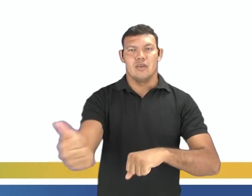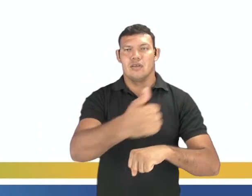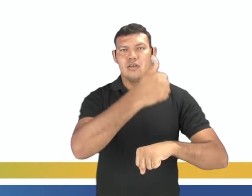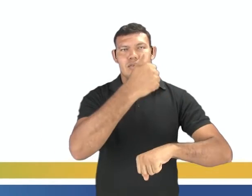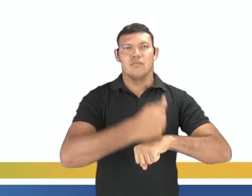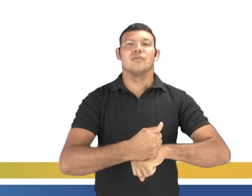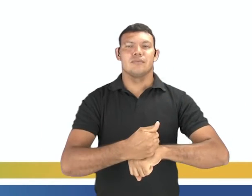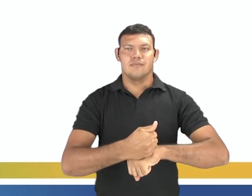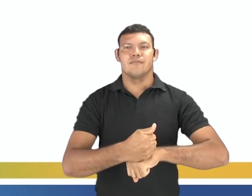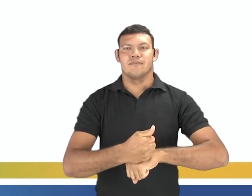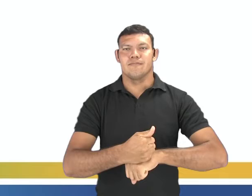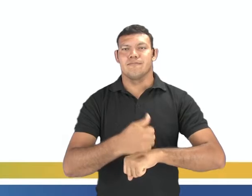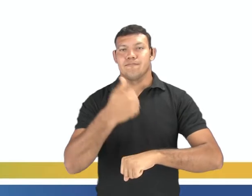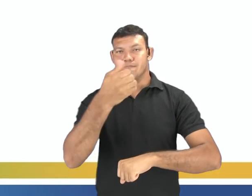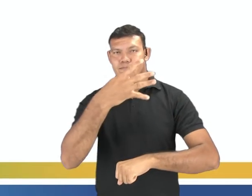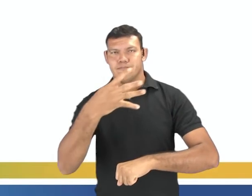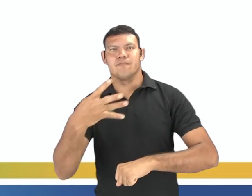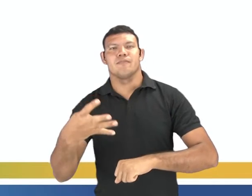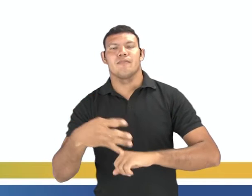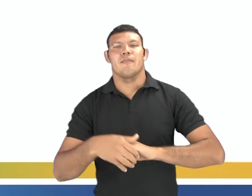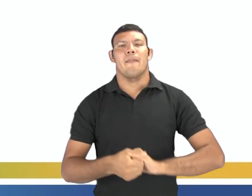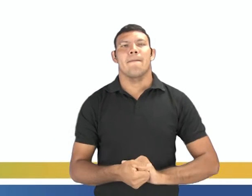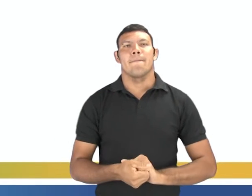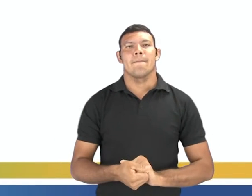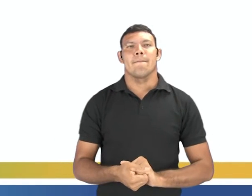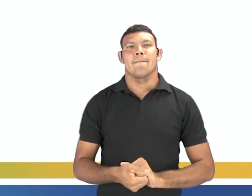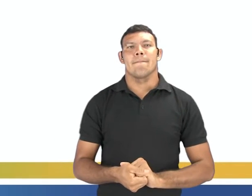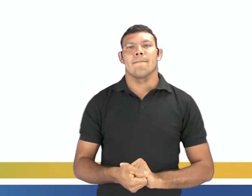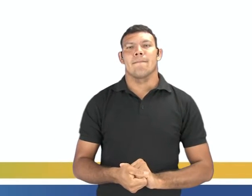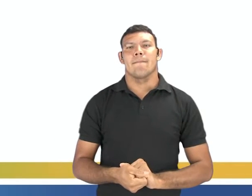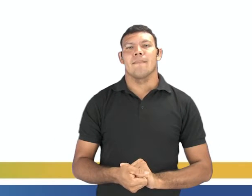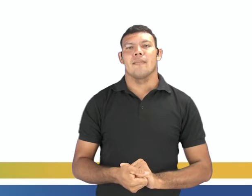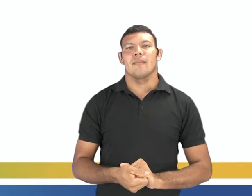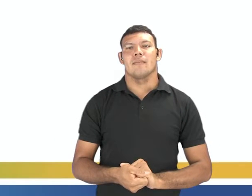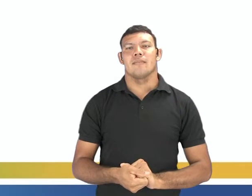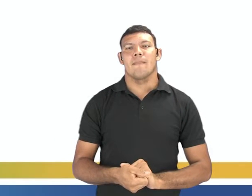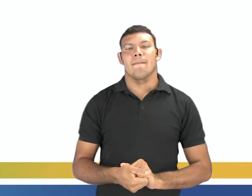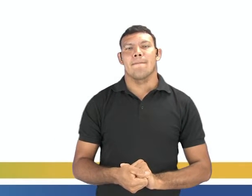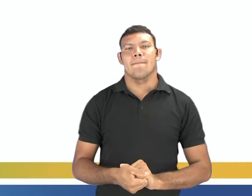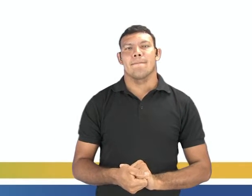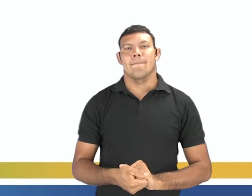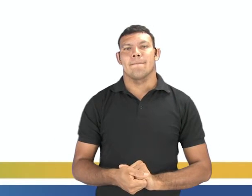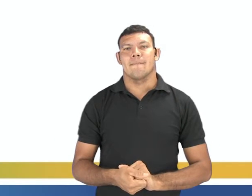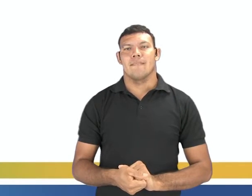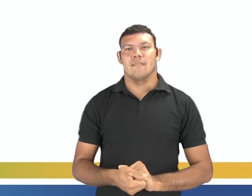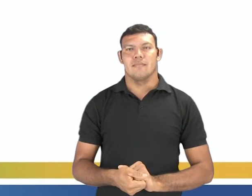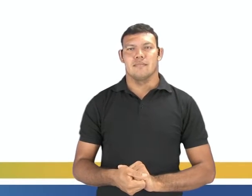a figura que você vê aí, todas elas ilustradas, 13 colônias que ficam na parte